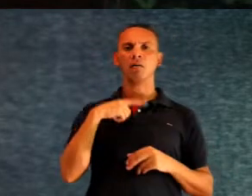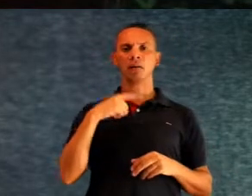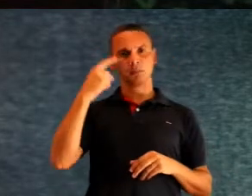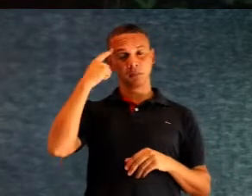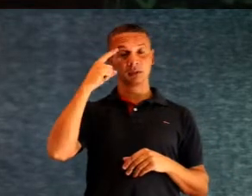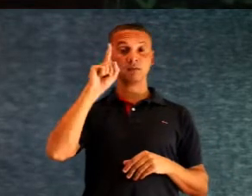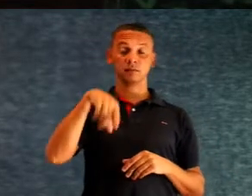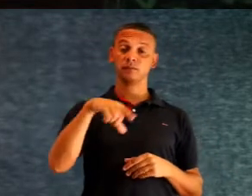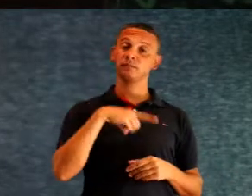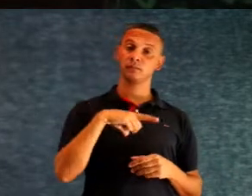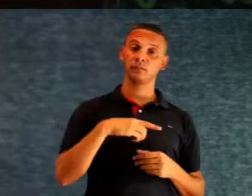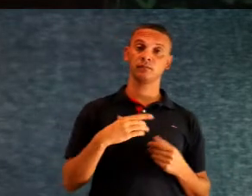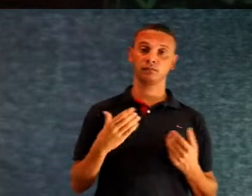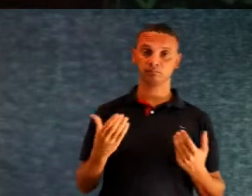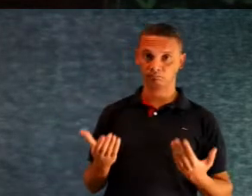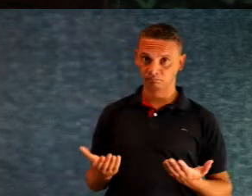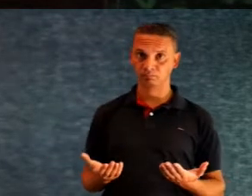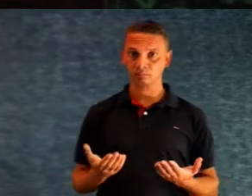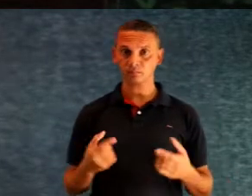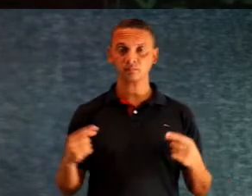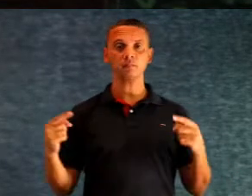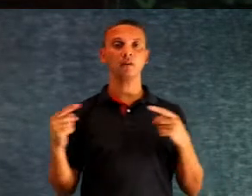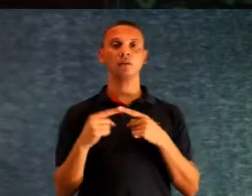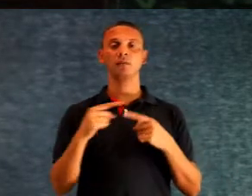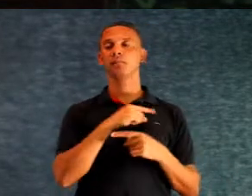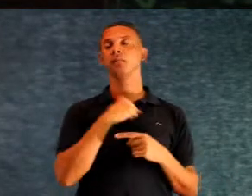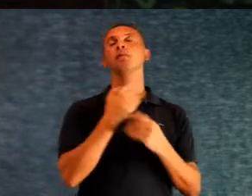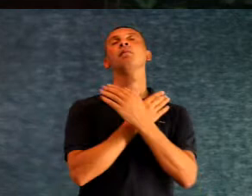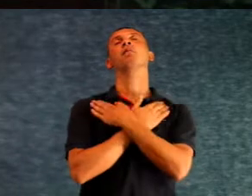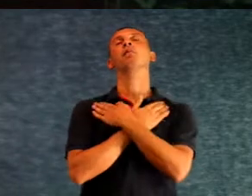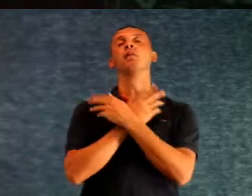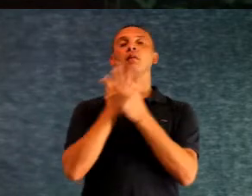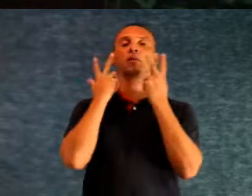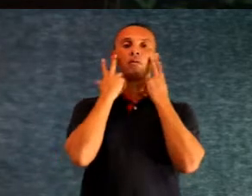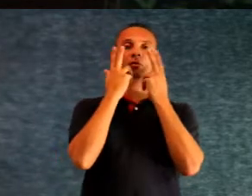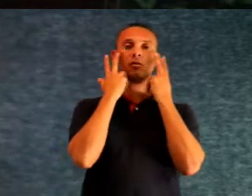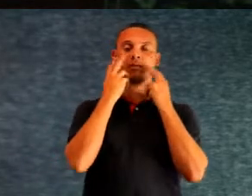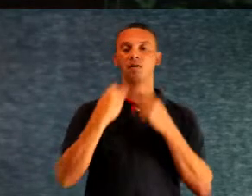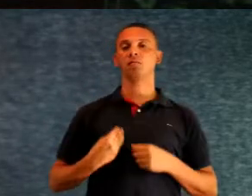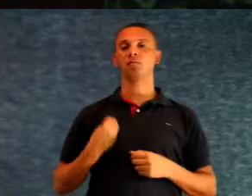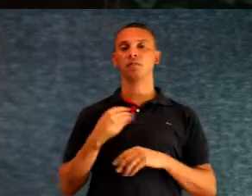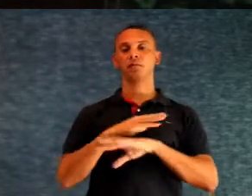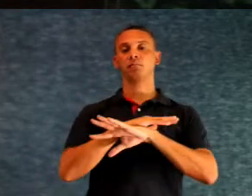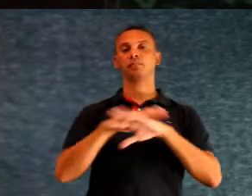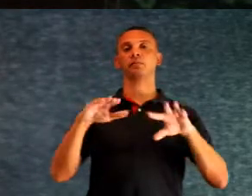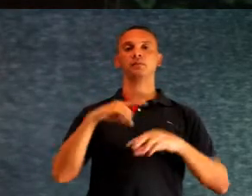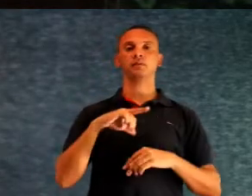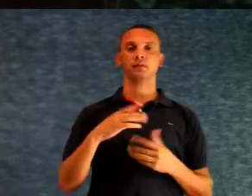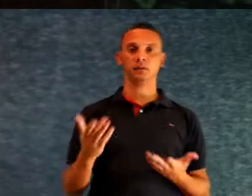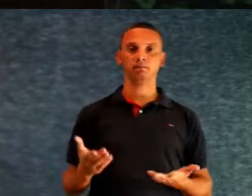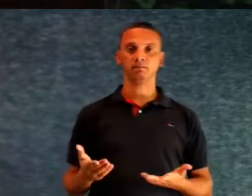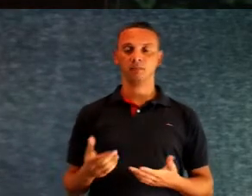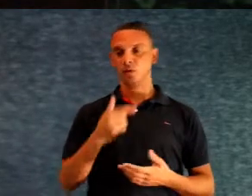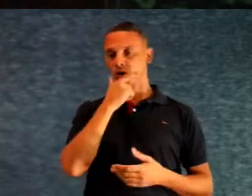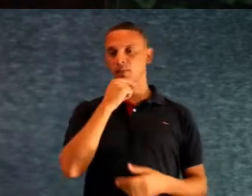às favelas. Imagine, Rogério, como o Rio de Janeiro mudou de lá para cá, né? Porque hoje é impensável, né, que um pai leve